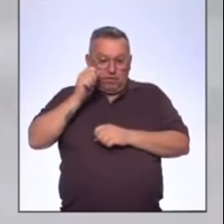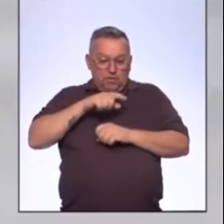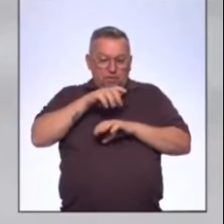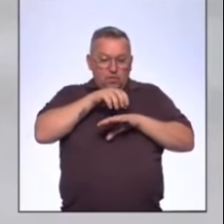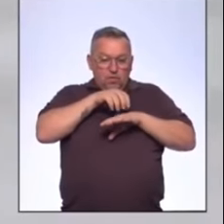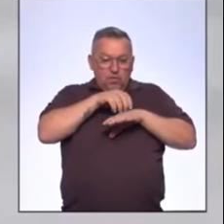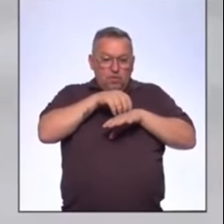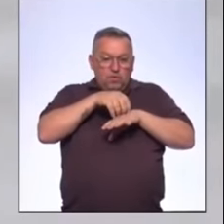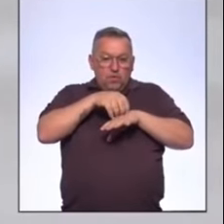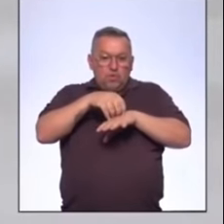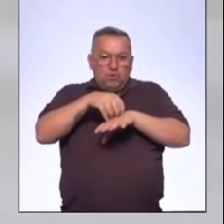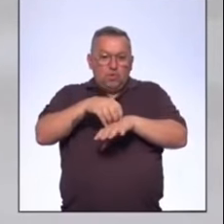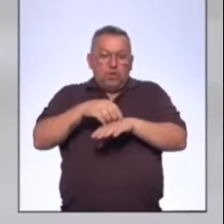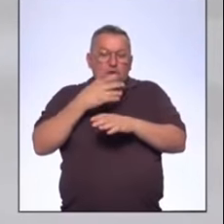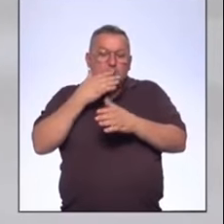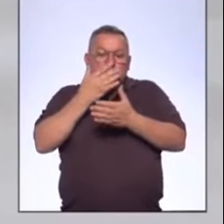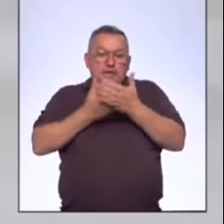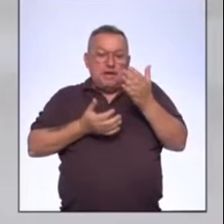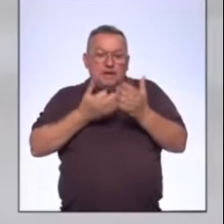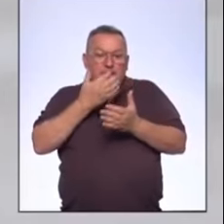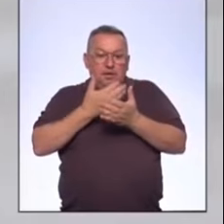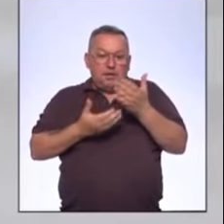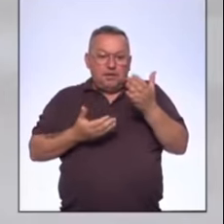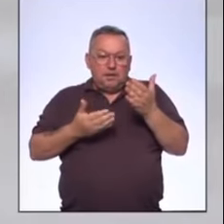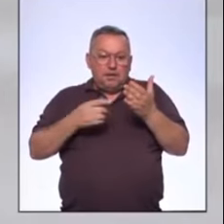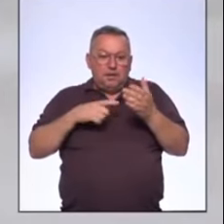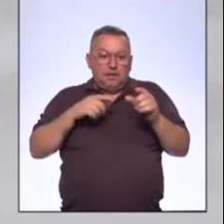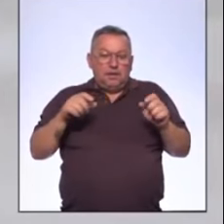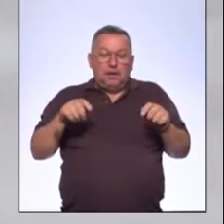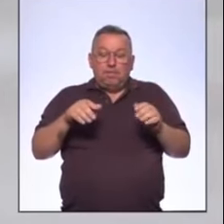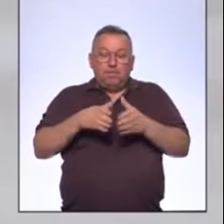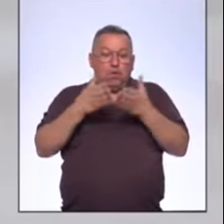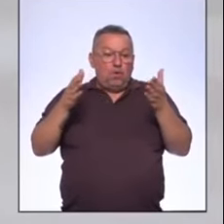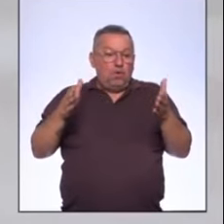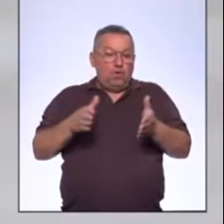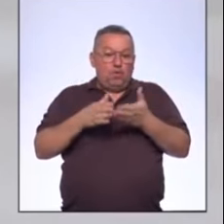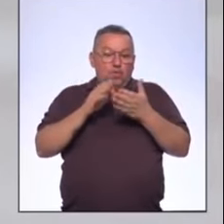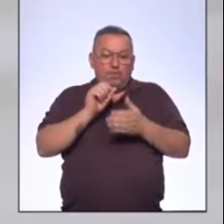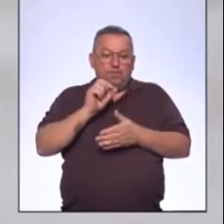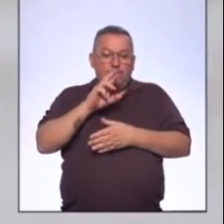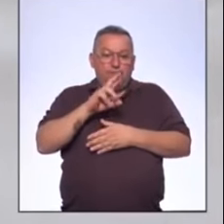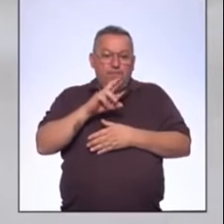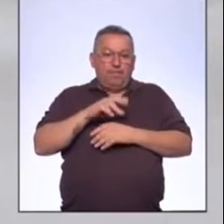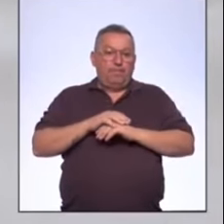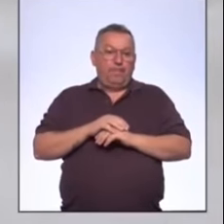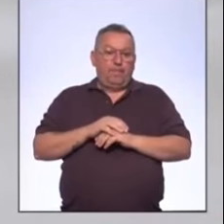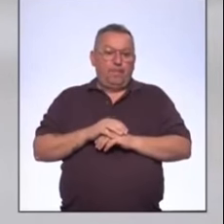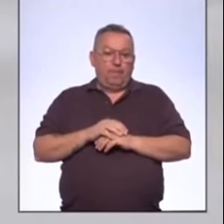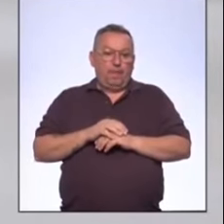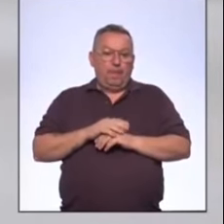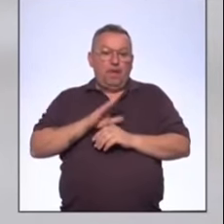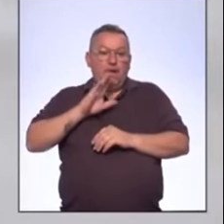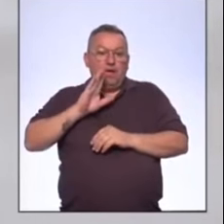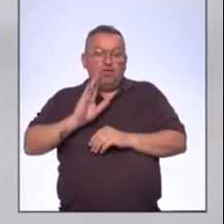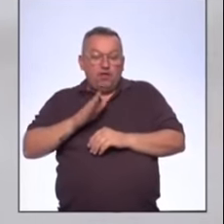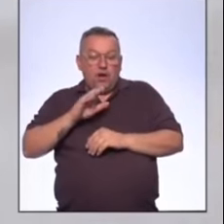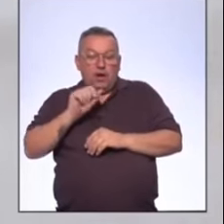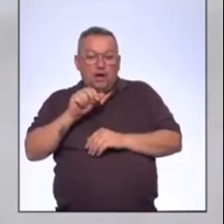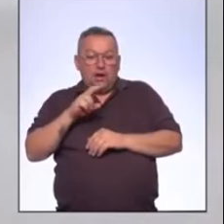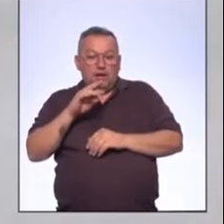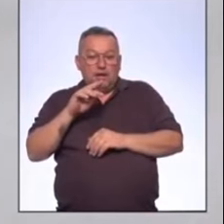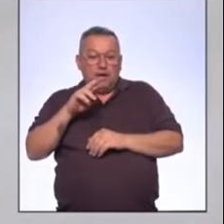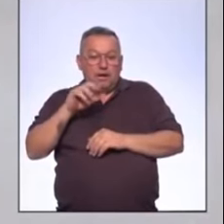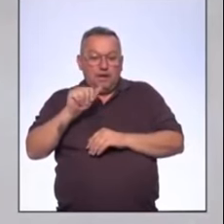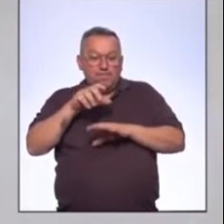sangue venoso, que é um sangue que está pobre em oxigênio, está rico em gás carbônico. Já a artéria